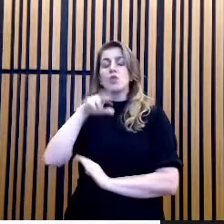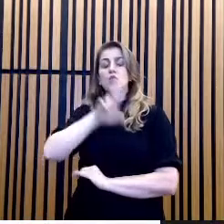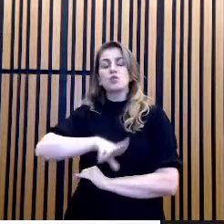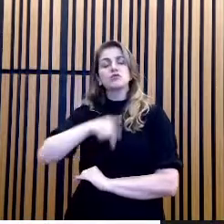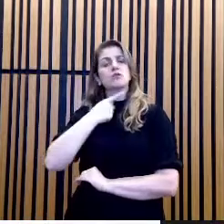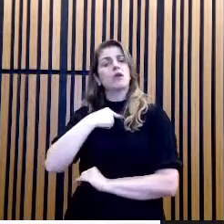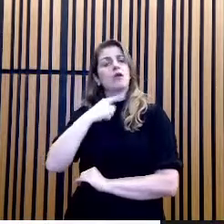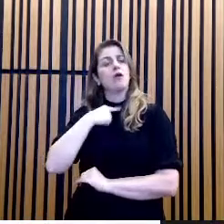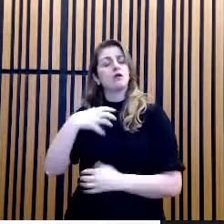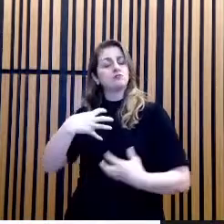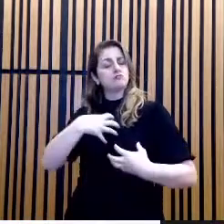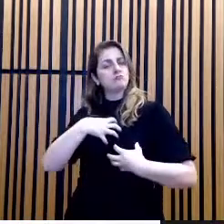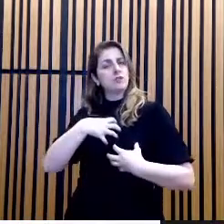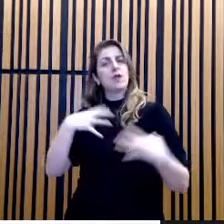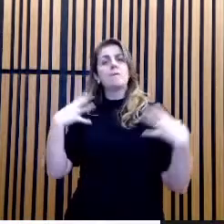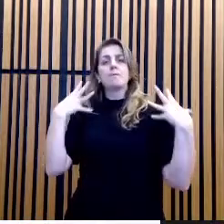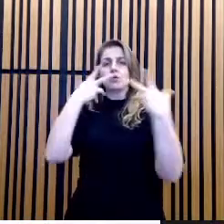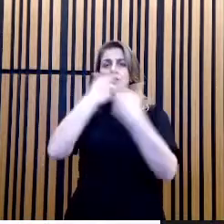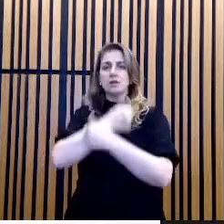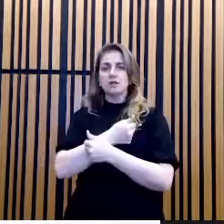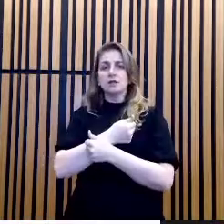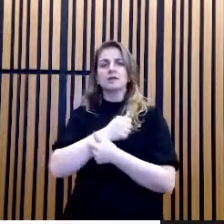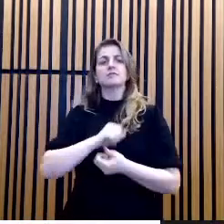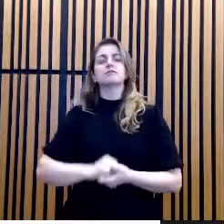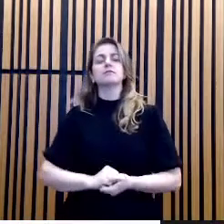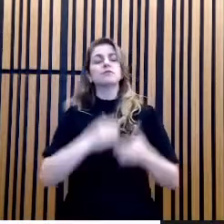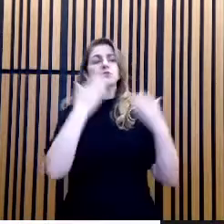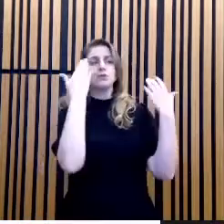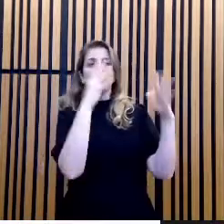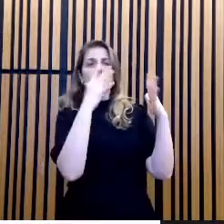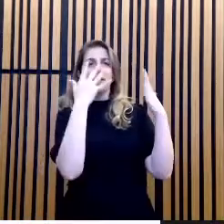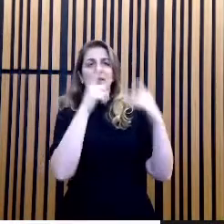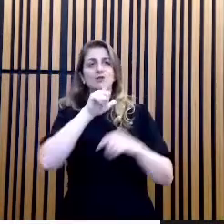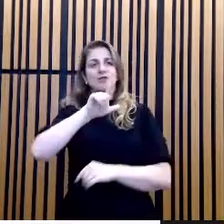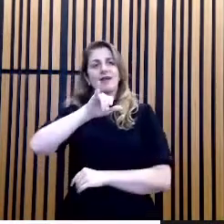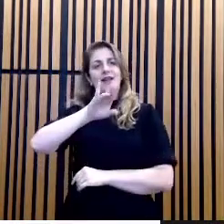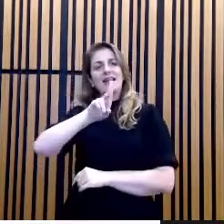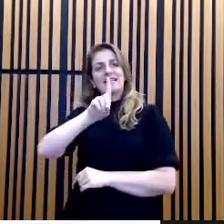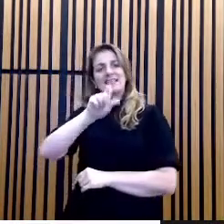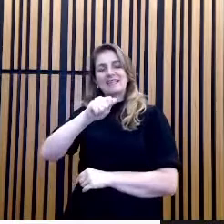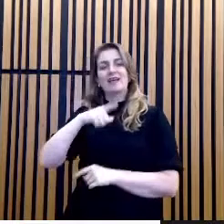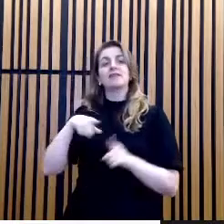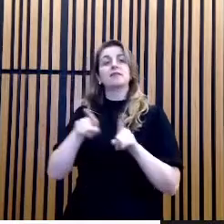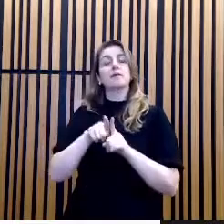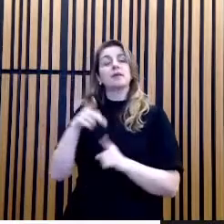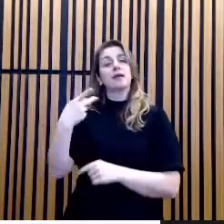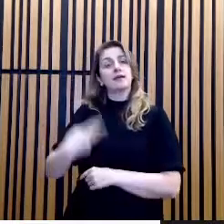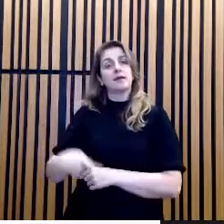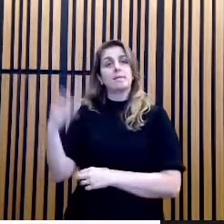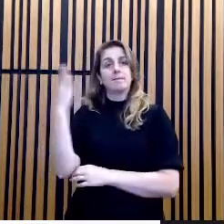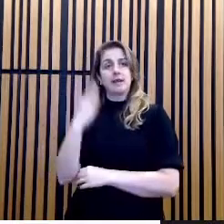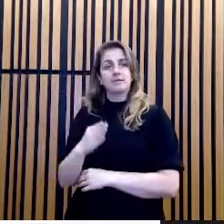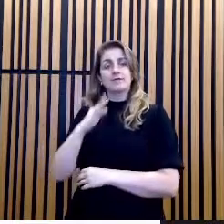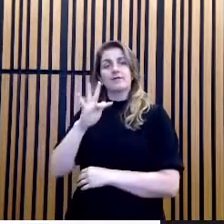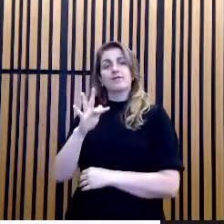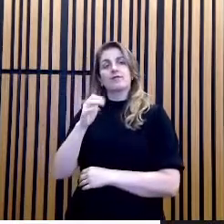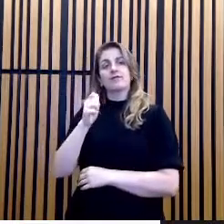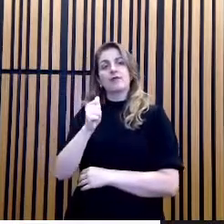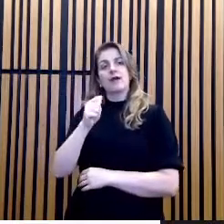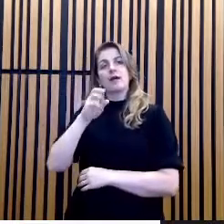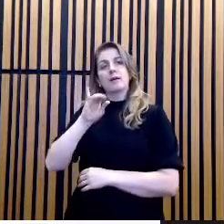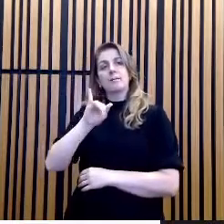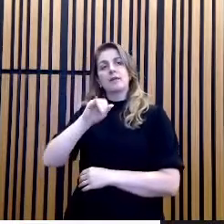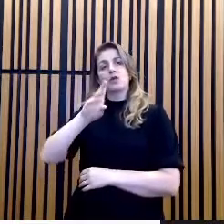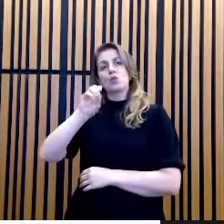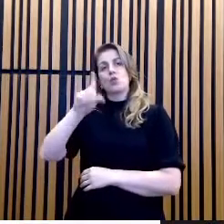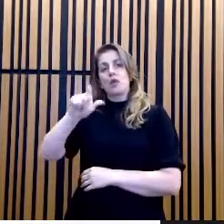faz sentir bem e bonita. Muito bem, dona Linda. Fabiola Cassim, brasileira, produtora de mercado de moda e consultora